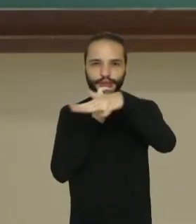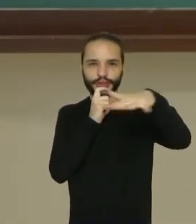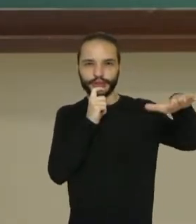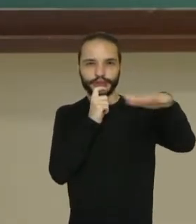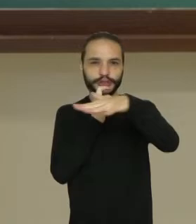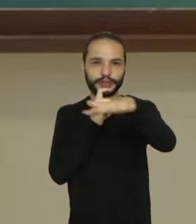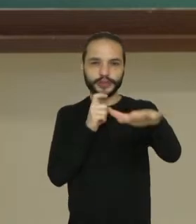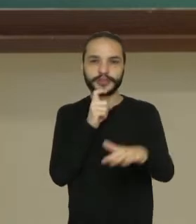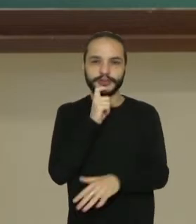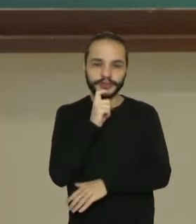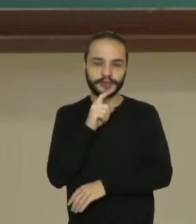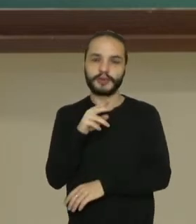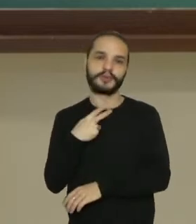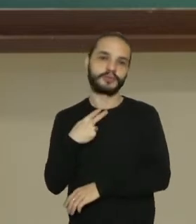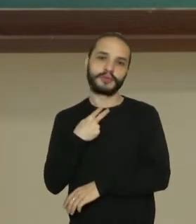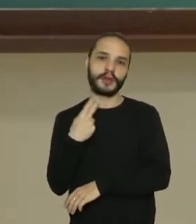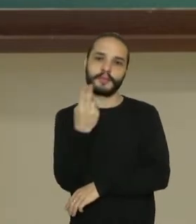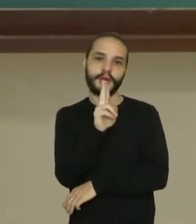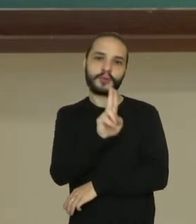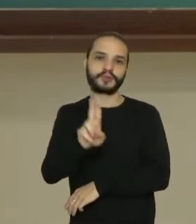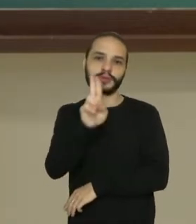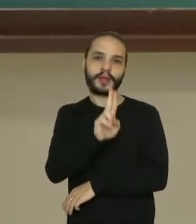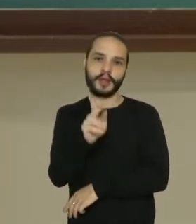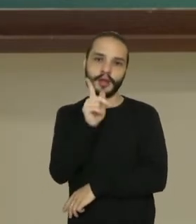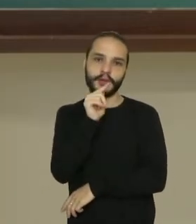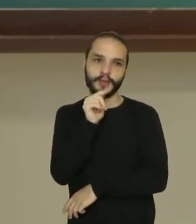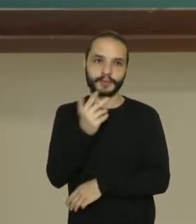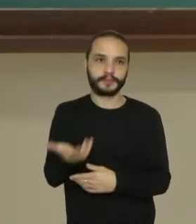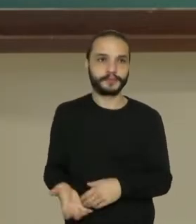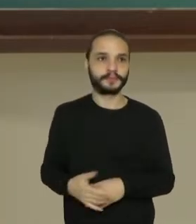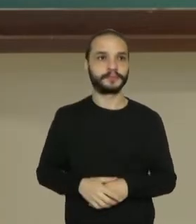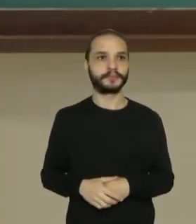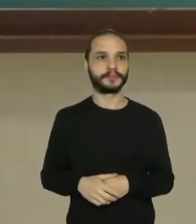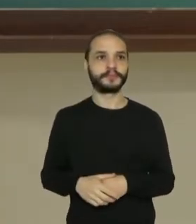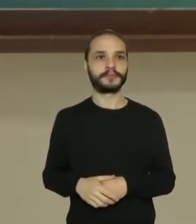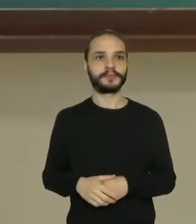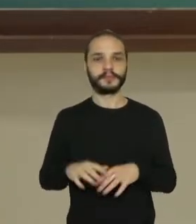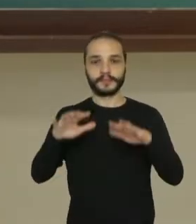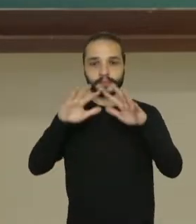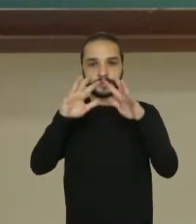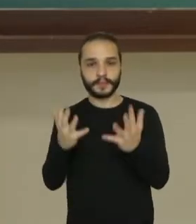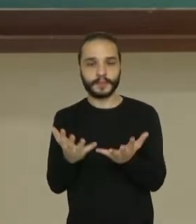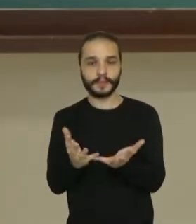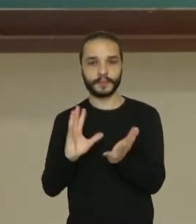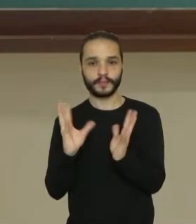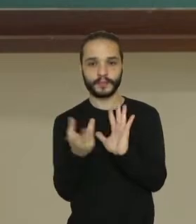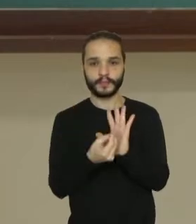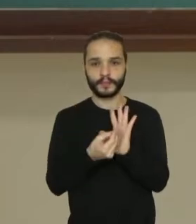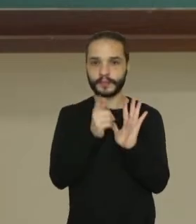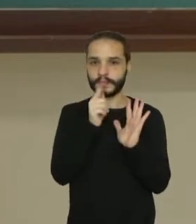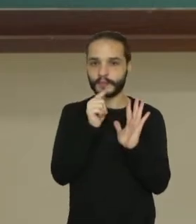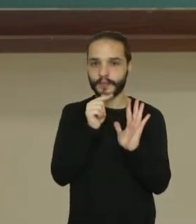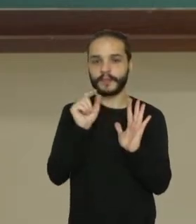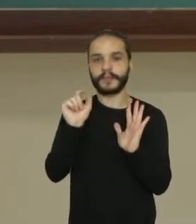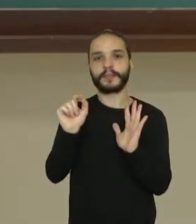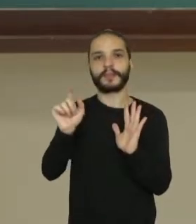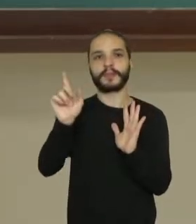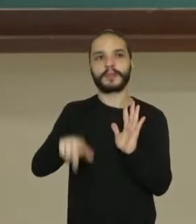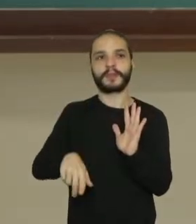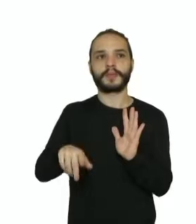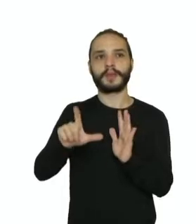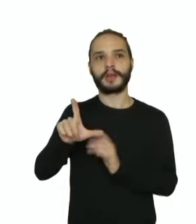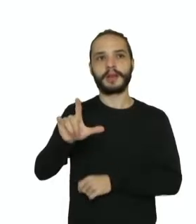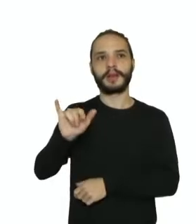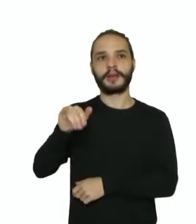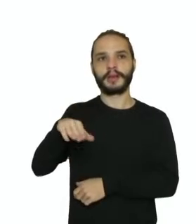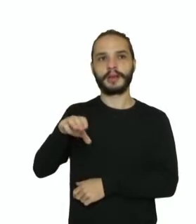para consumo, por exemplo, humano. Então, os ecossistemas aquáticos de água doce, eles têm um nome, são chamados de liminociclo.